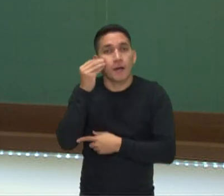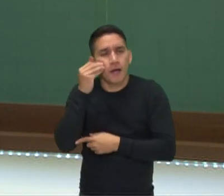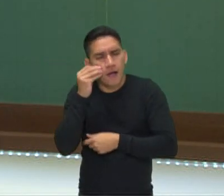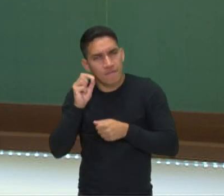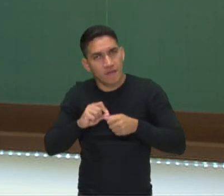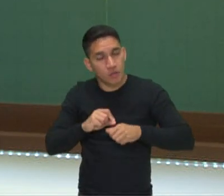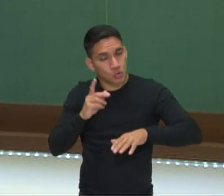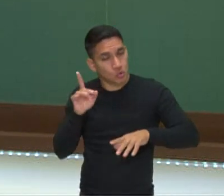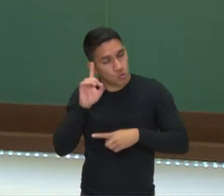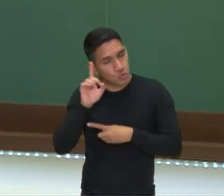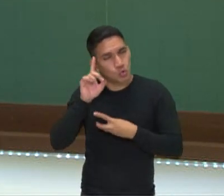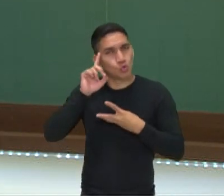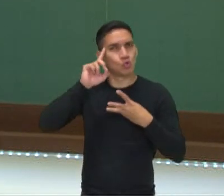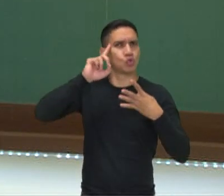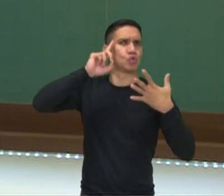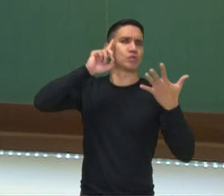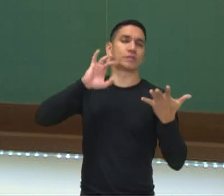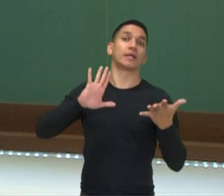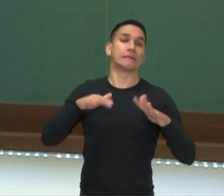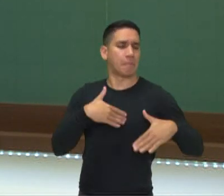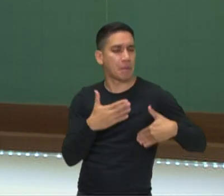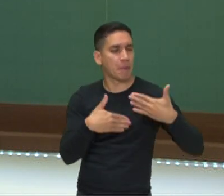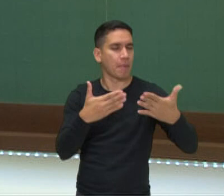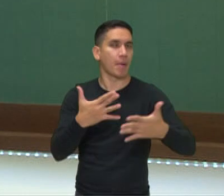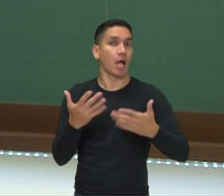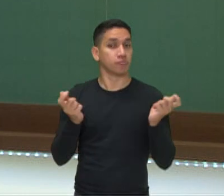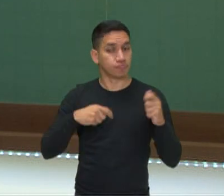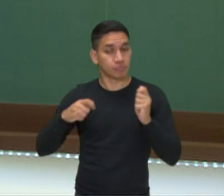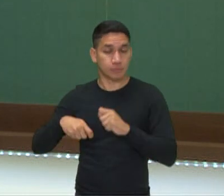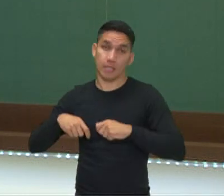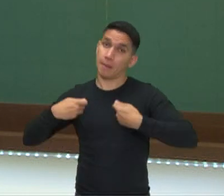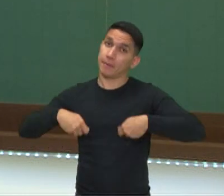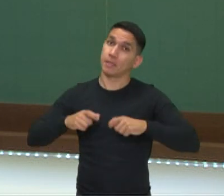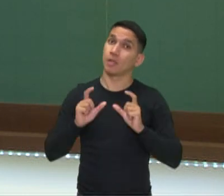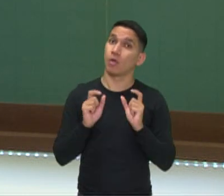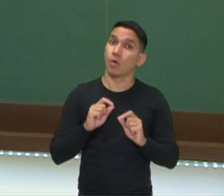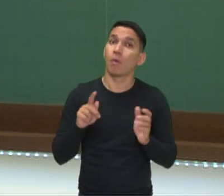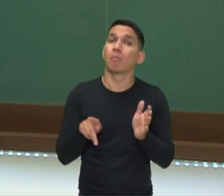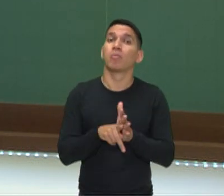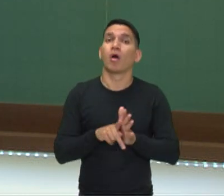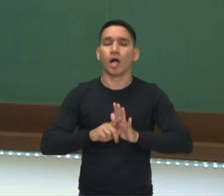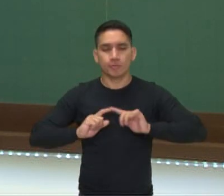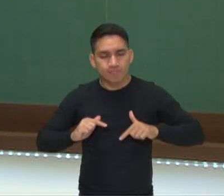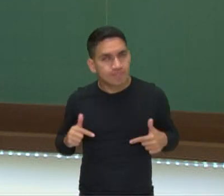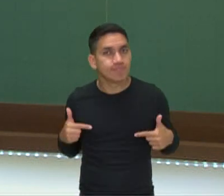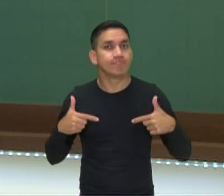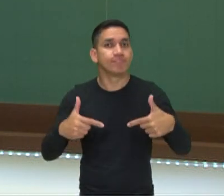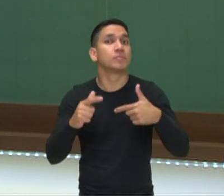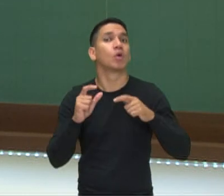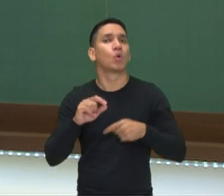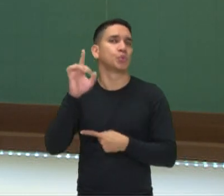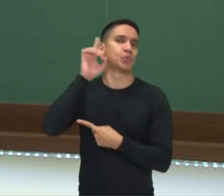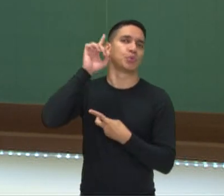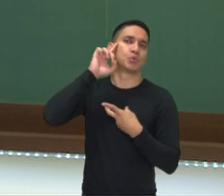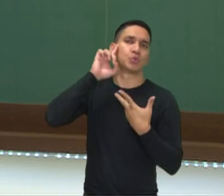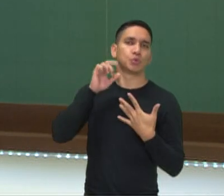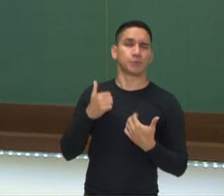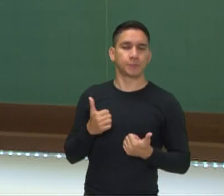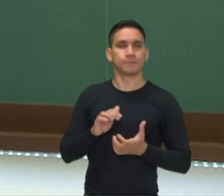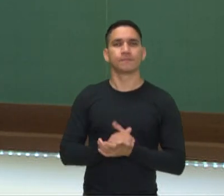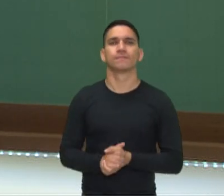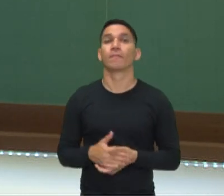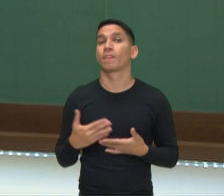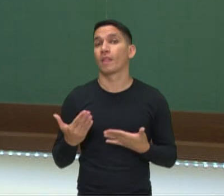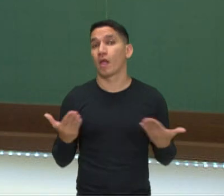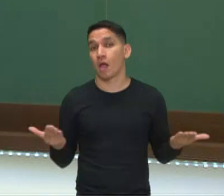Desenvolver competências é algo que depende realmente de uma atitude cotidiana. Vamos